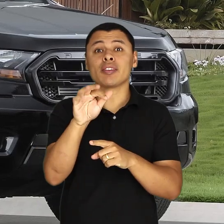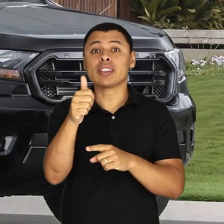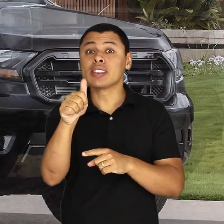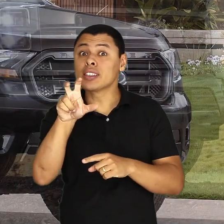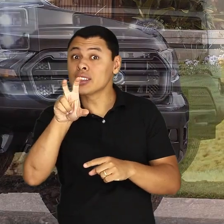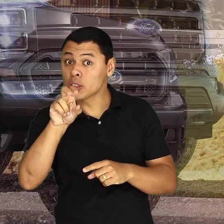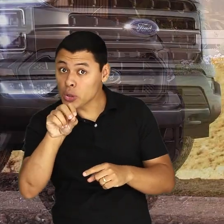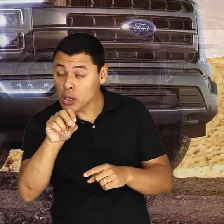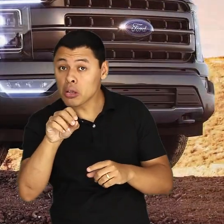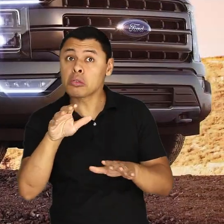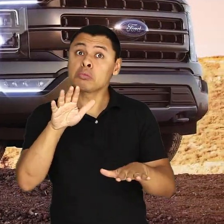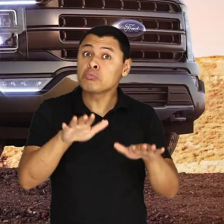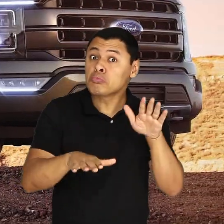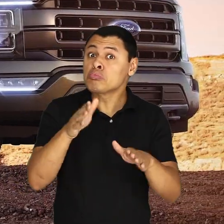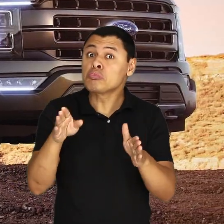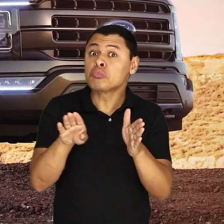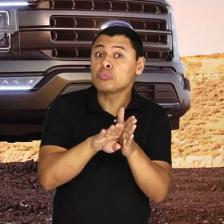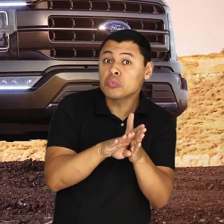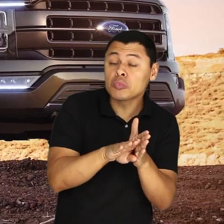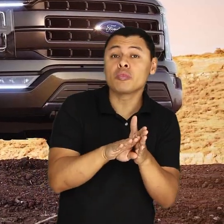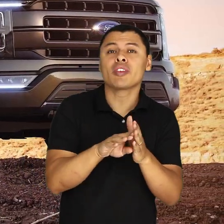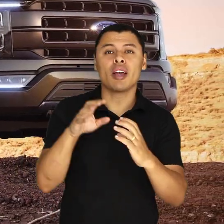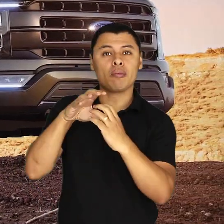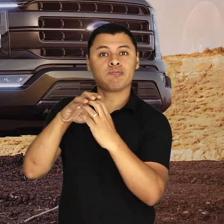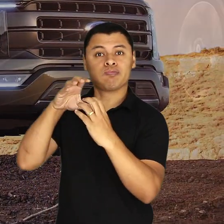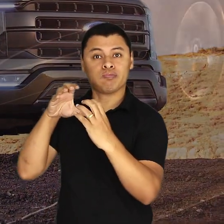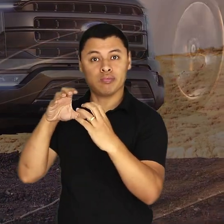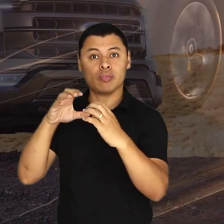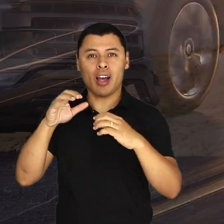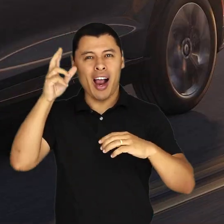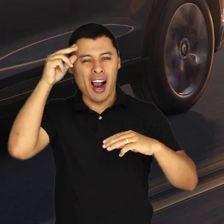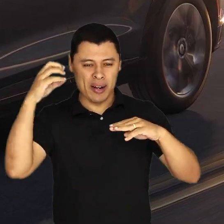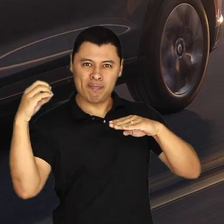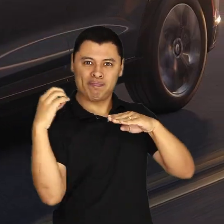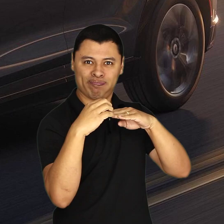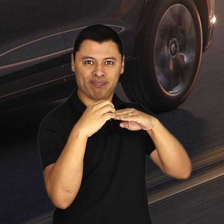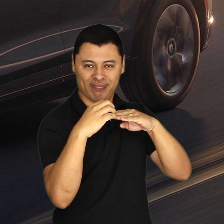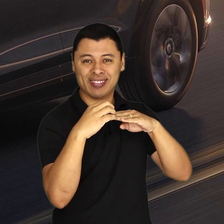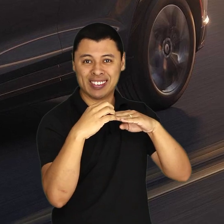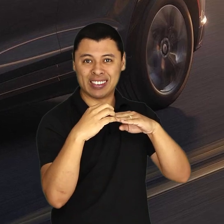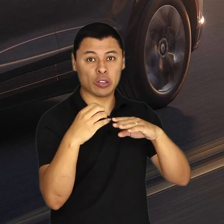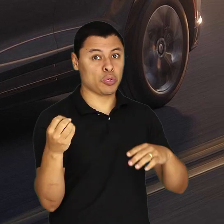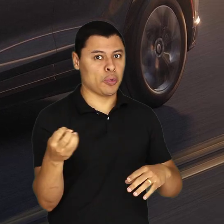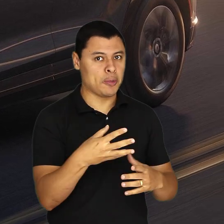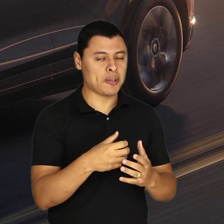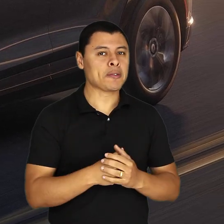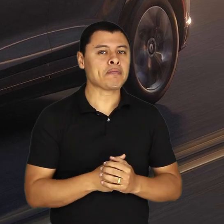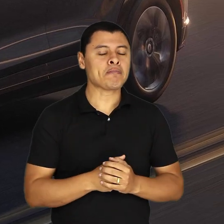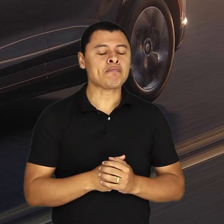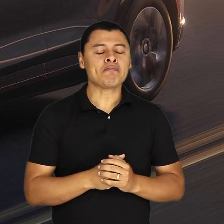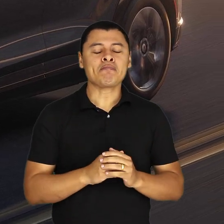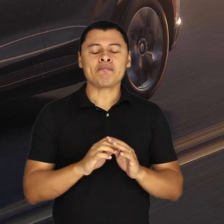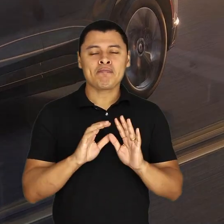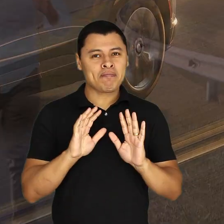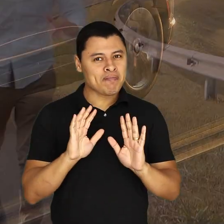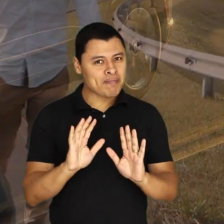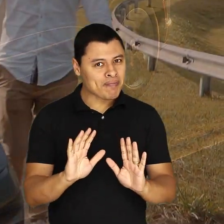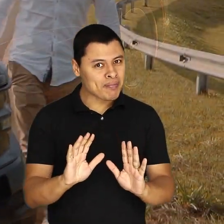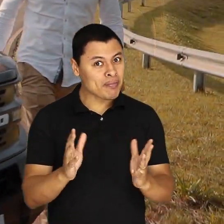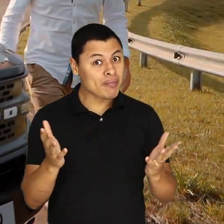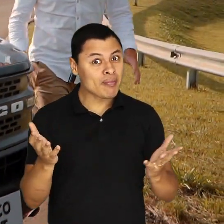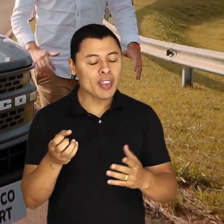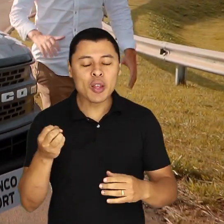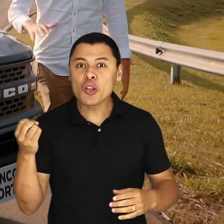do F-150 e talvez também do SUV elétrico Mustang Mach-E. Agora, o pilar central